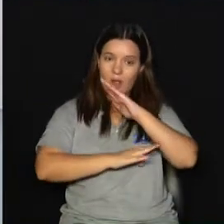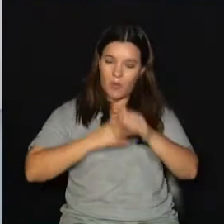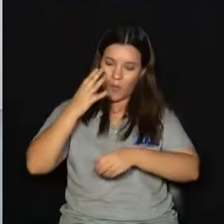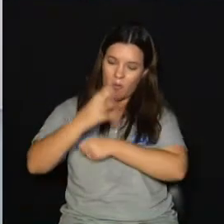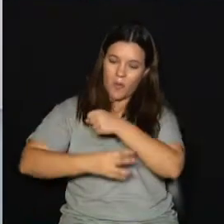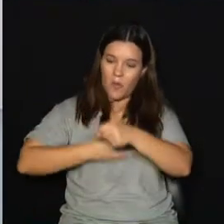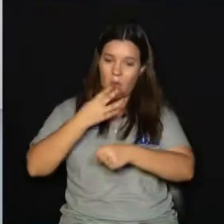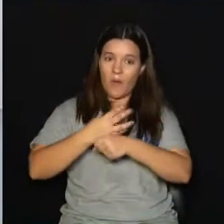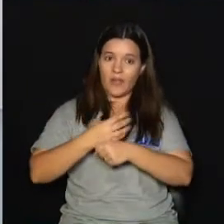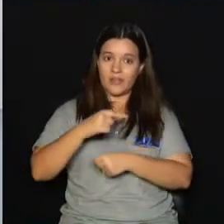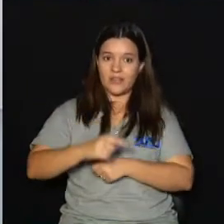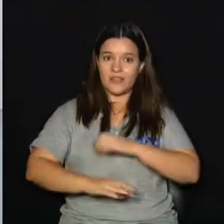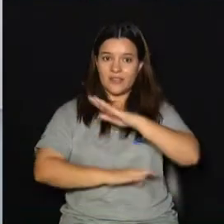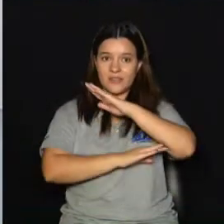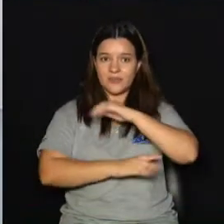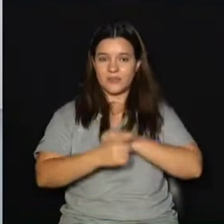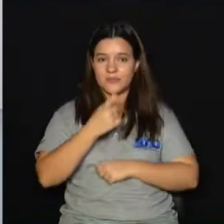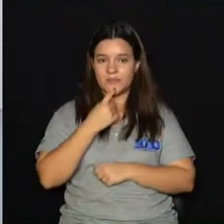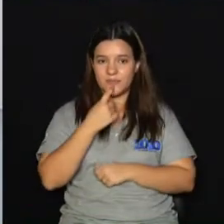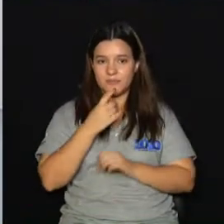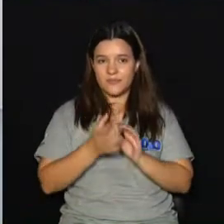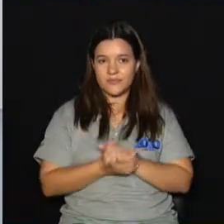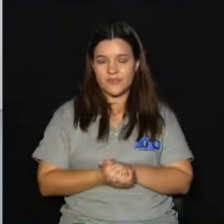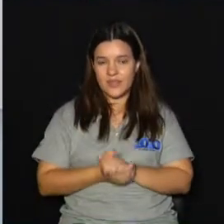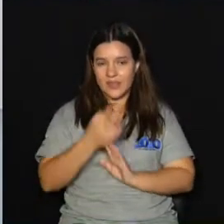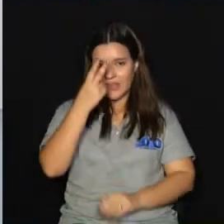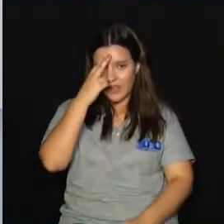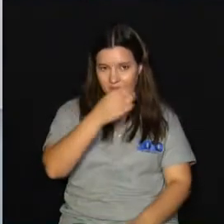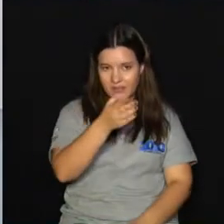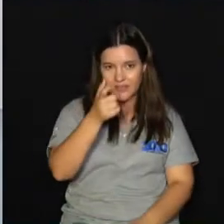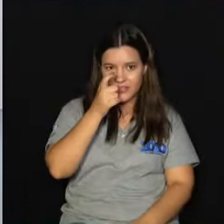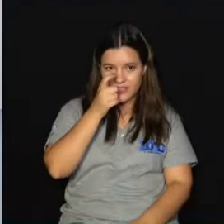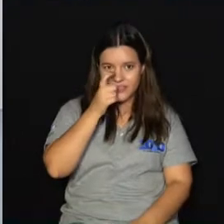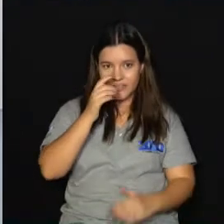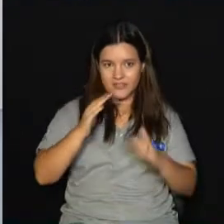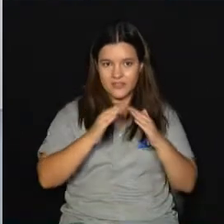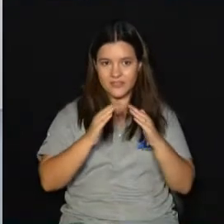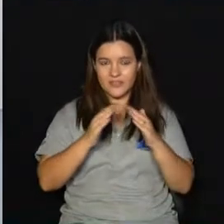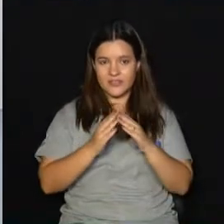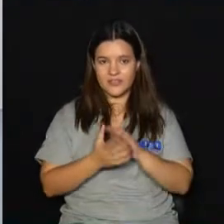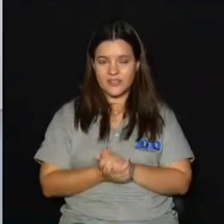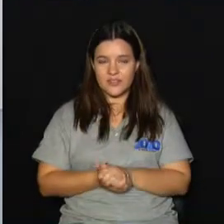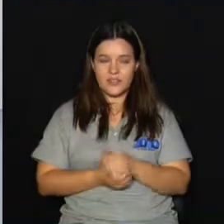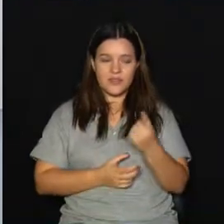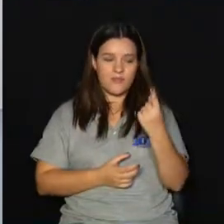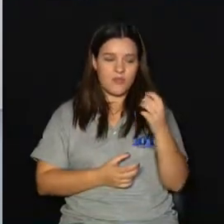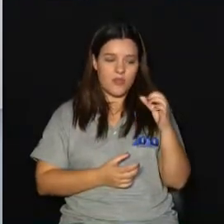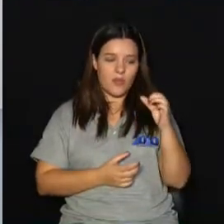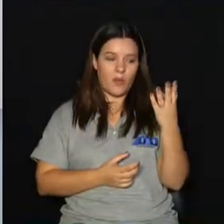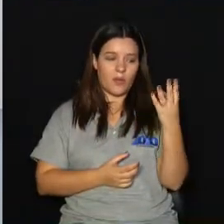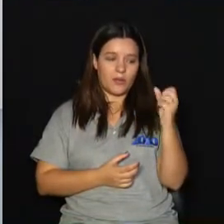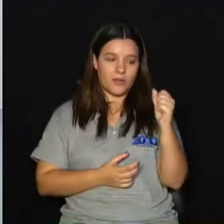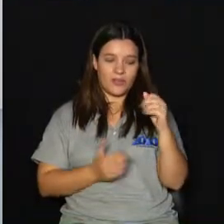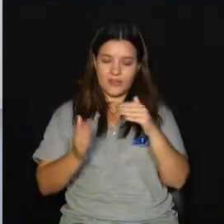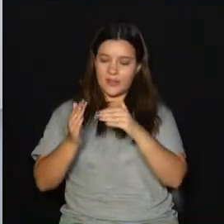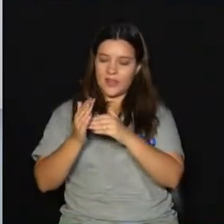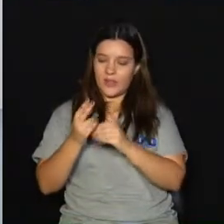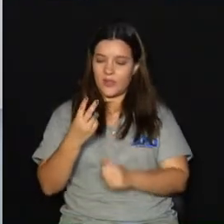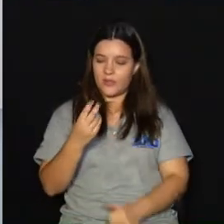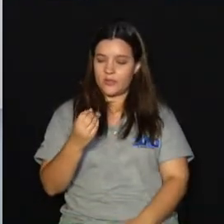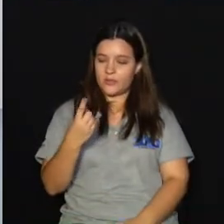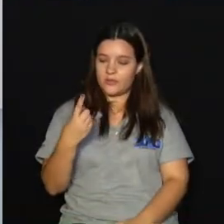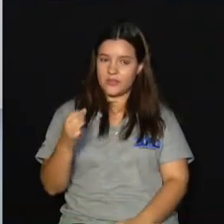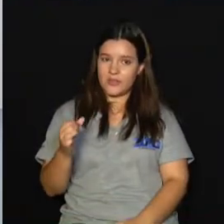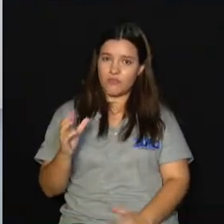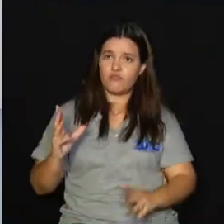de Campinas. Só lembrando, você de casa que está nos acompanhando, olha só, de 1948 a 2016,